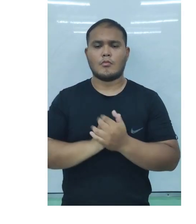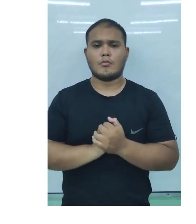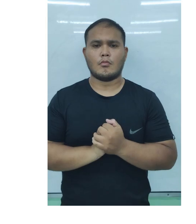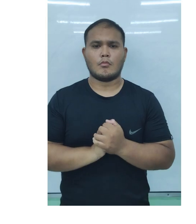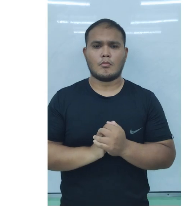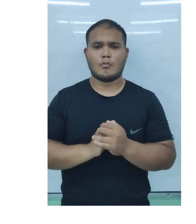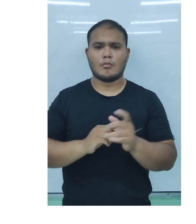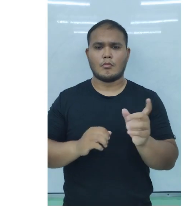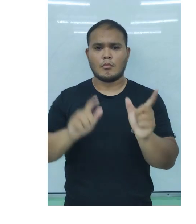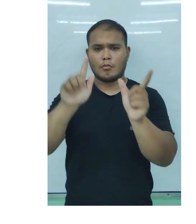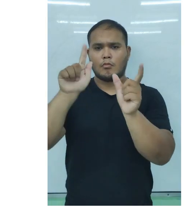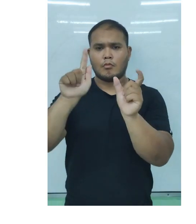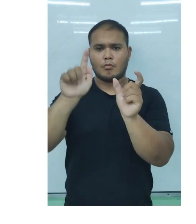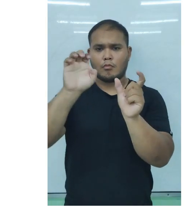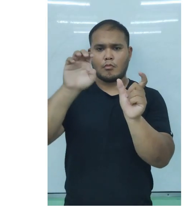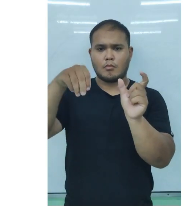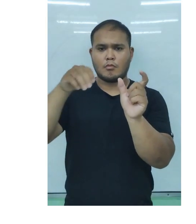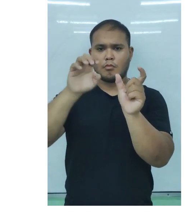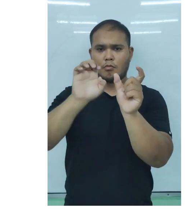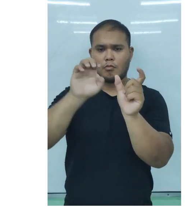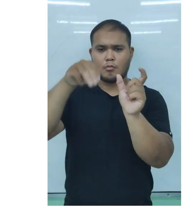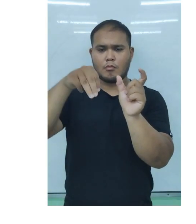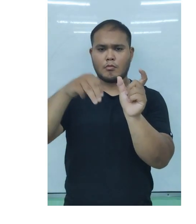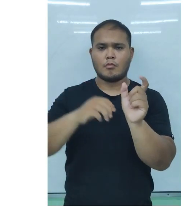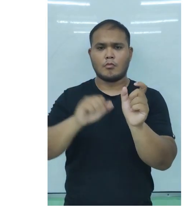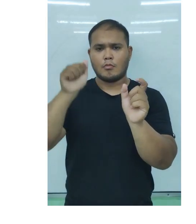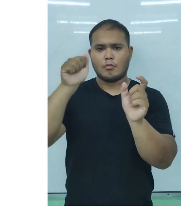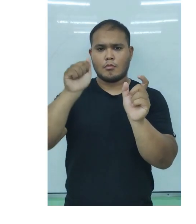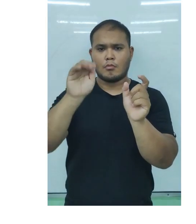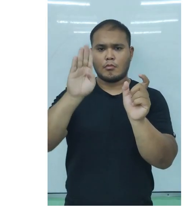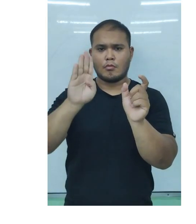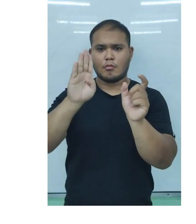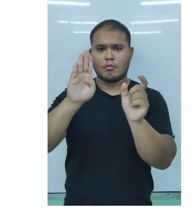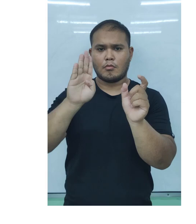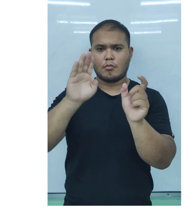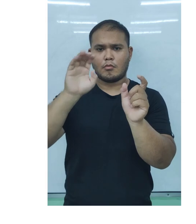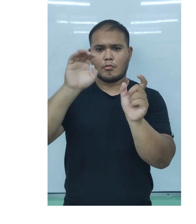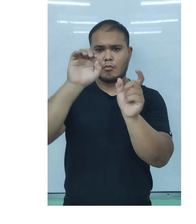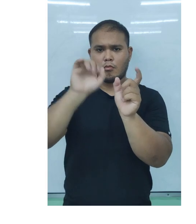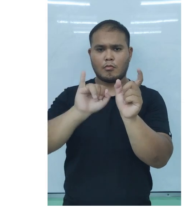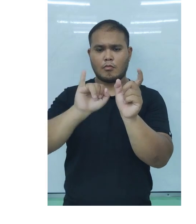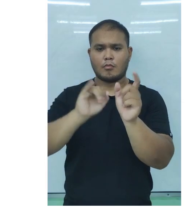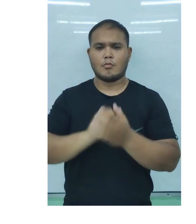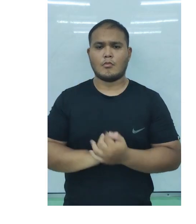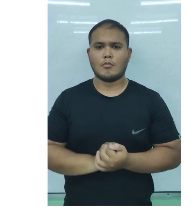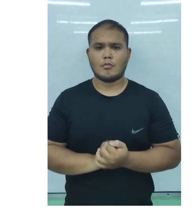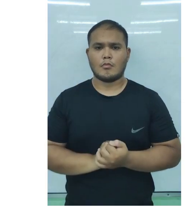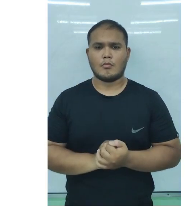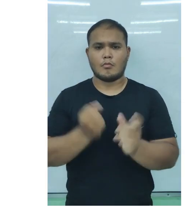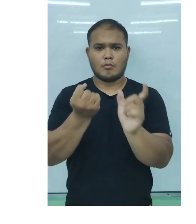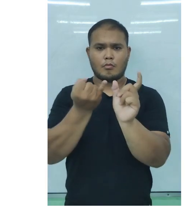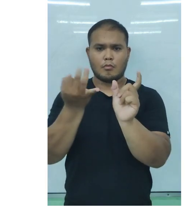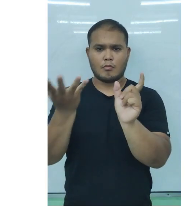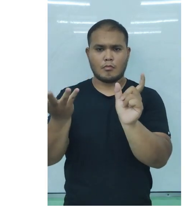melhore. No plural, nos casos nominativo, vocativo e